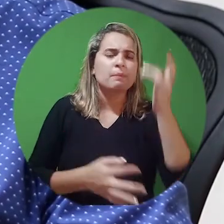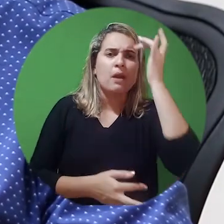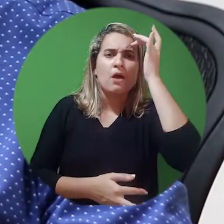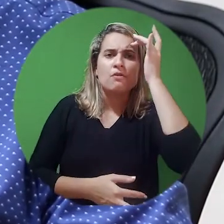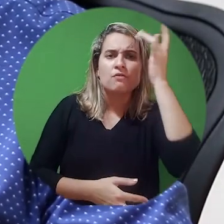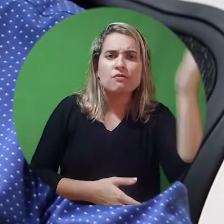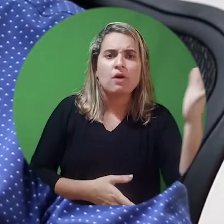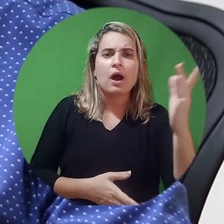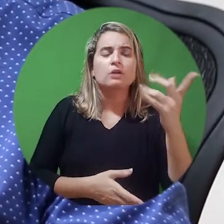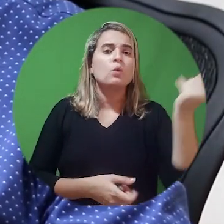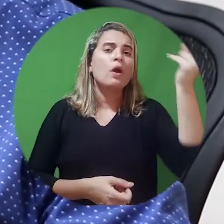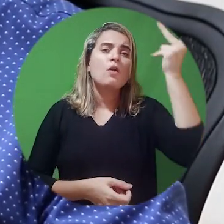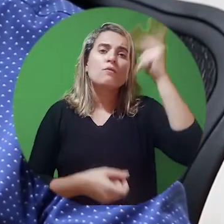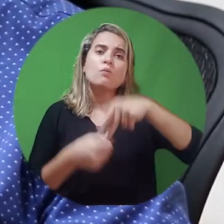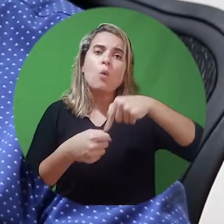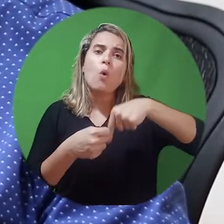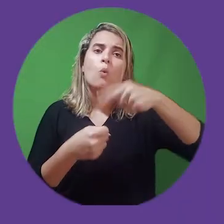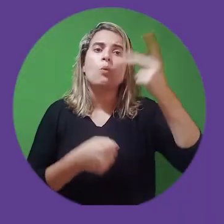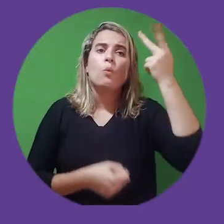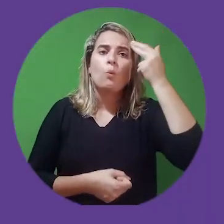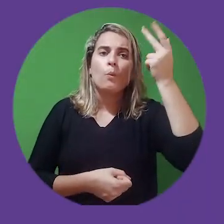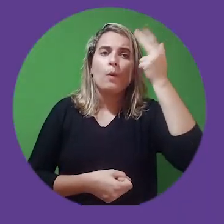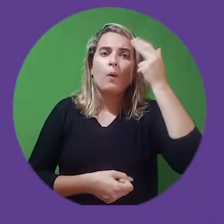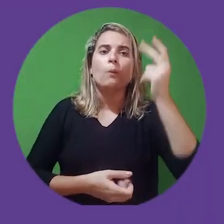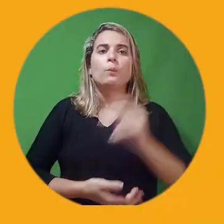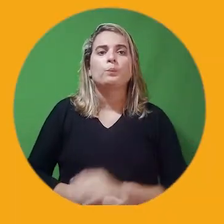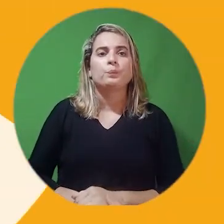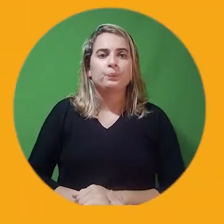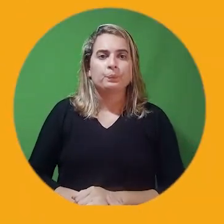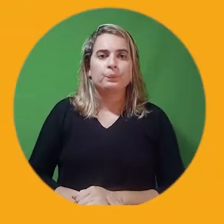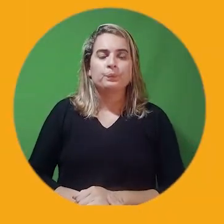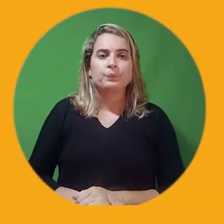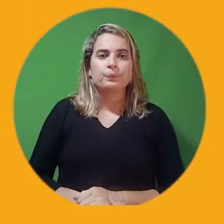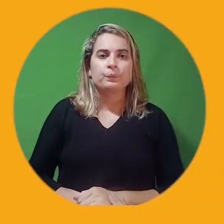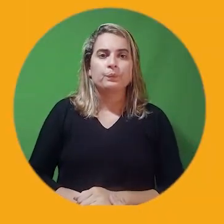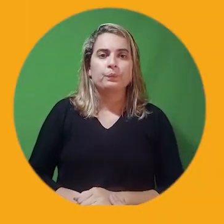fácil porque é regulariza imediatamente e